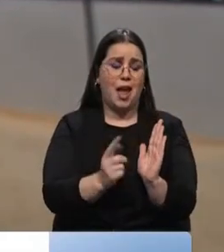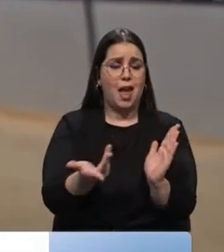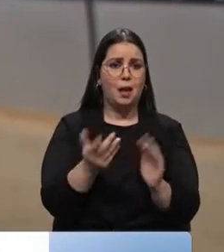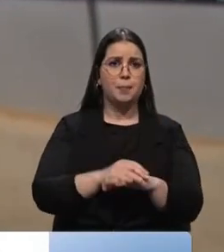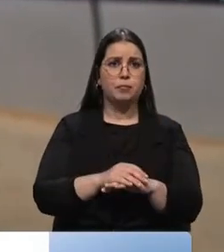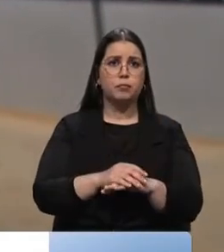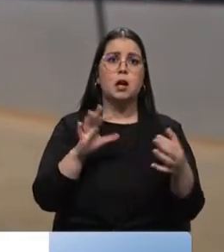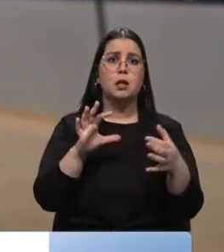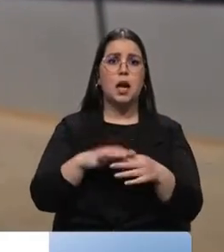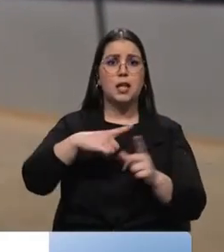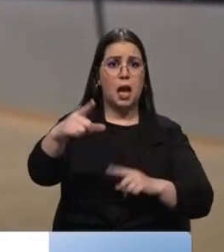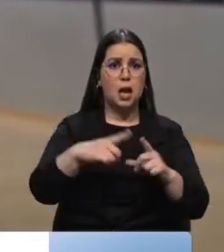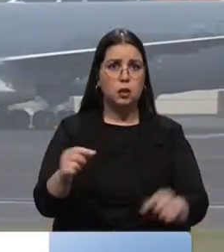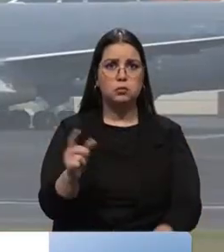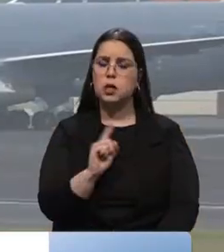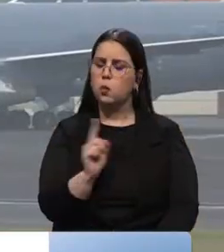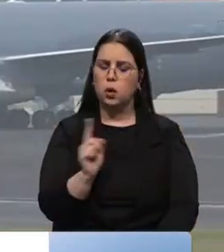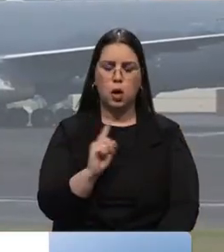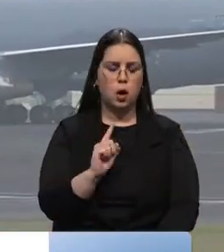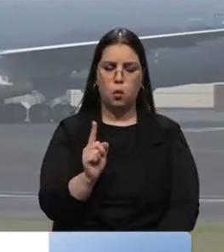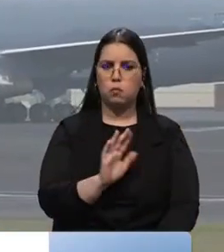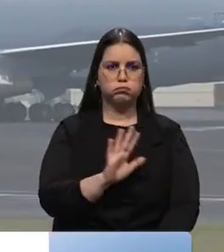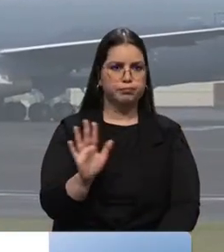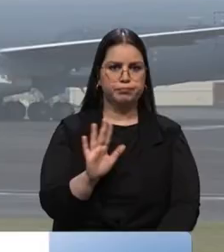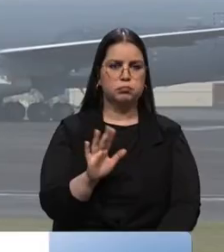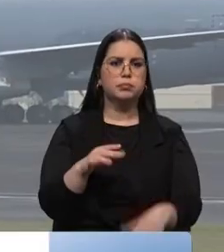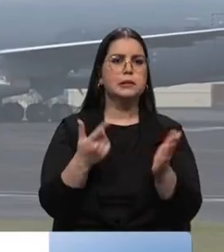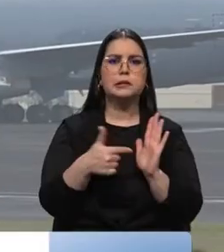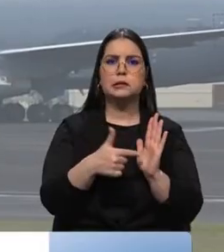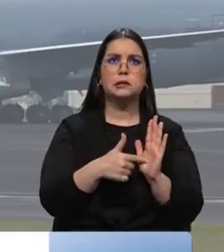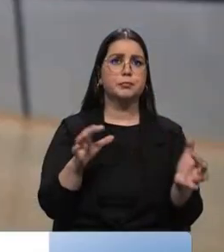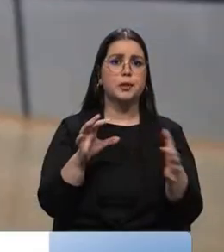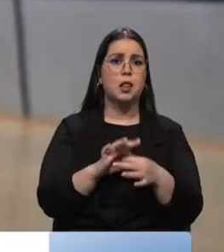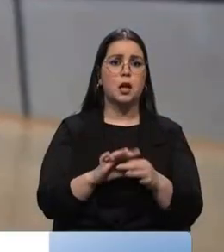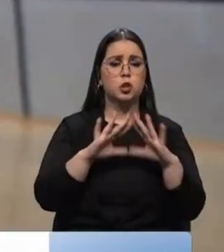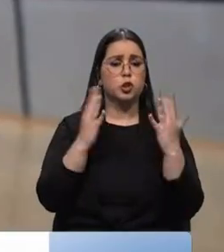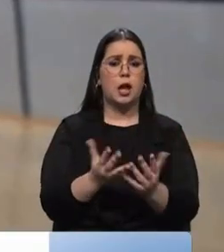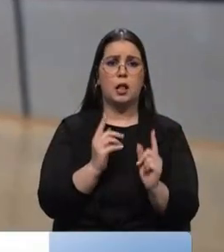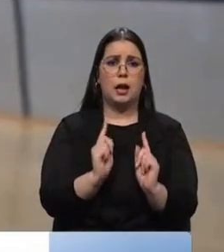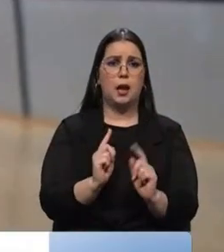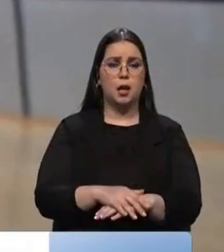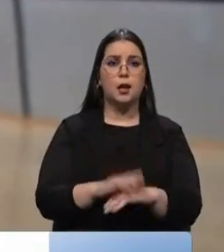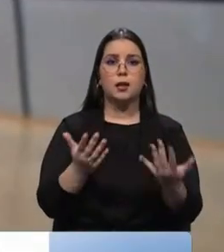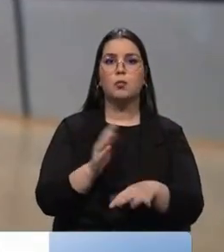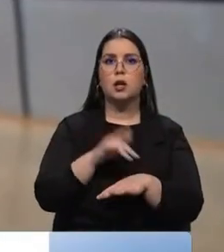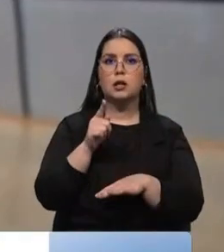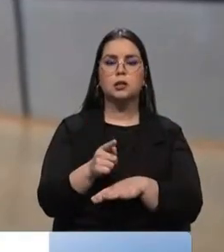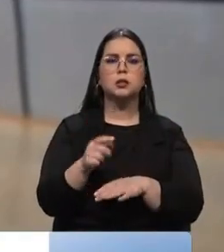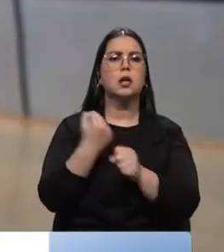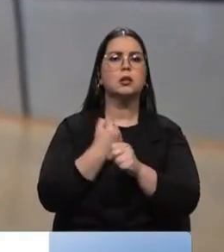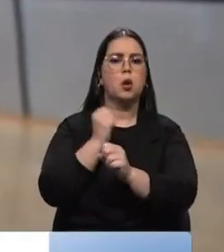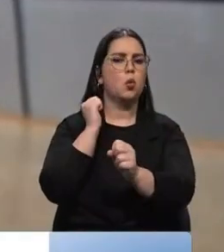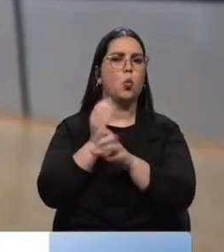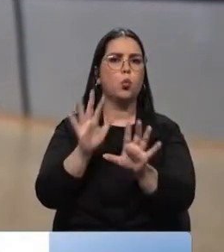âmbito da NATO. Não, senhor, não é no âmbito da NATO. Não há nenhum quadro que não seja o quadro geral. E, portanto, qualquer outra operação,